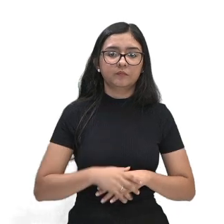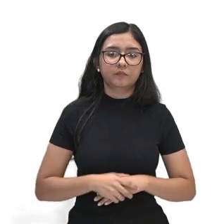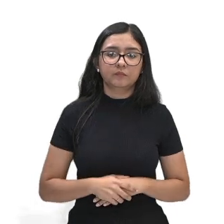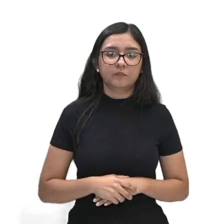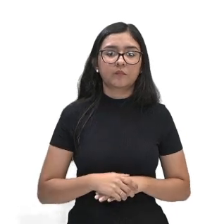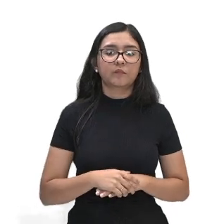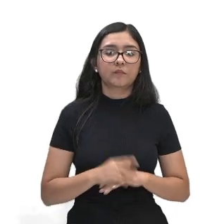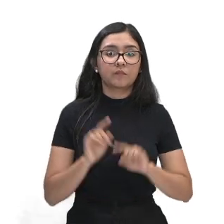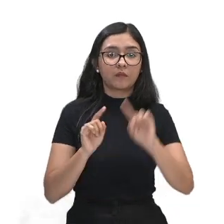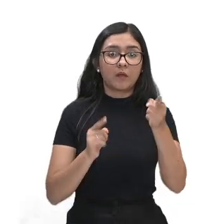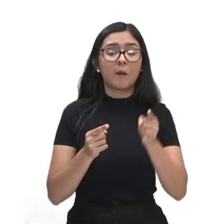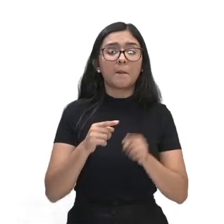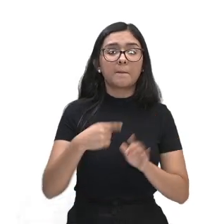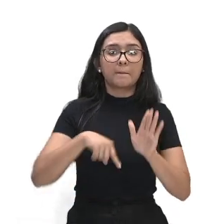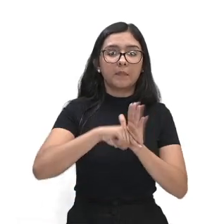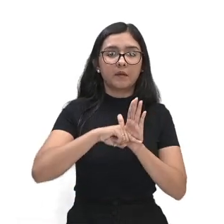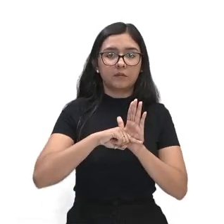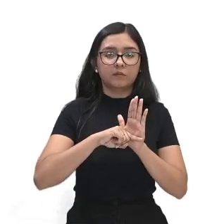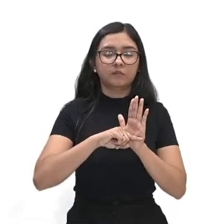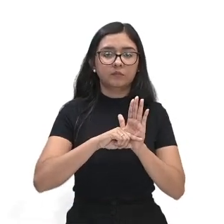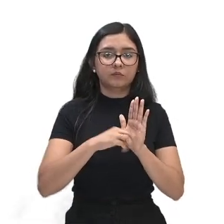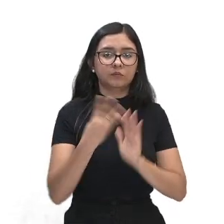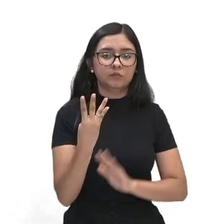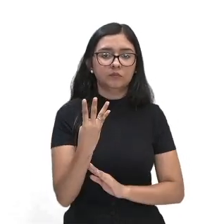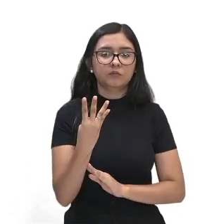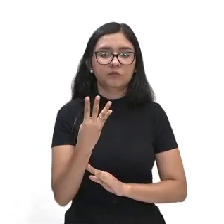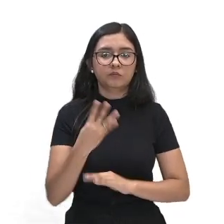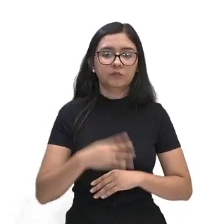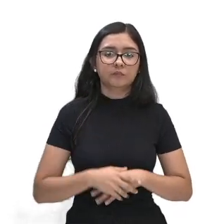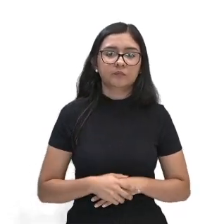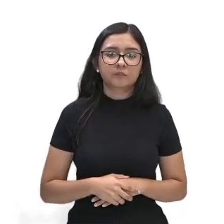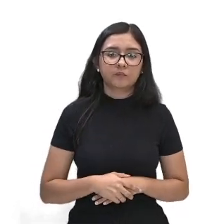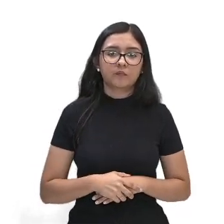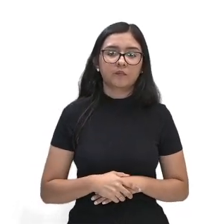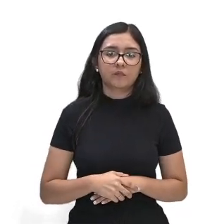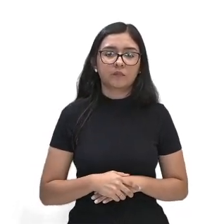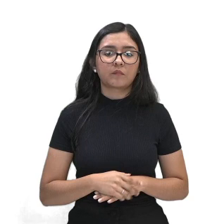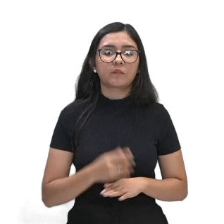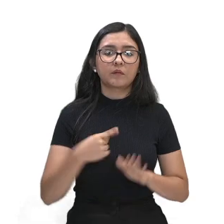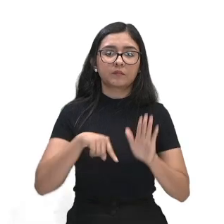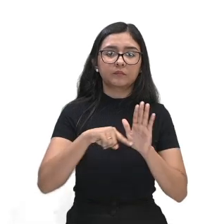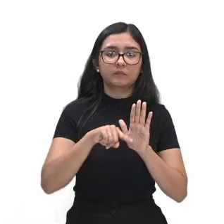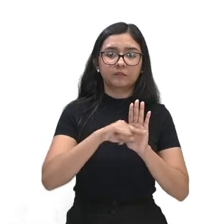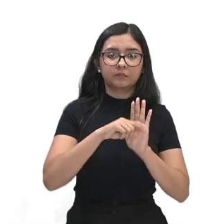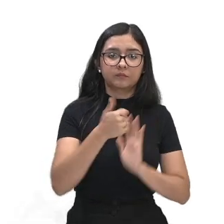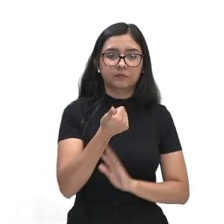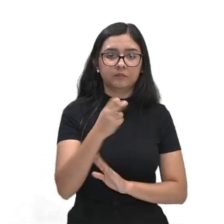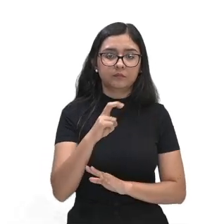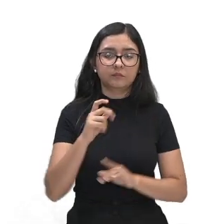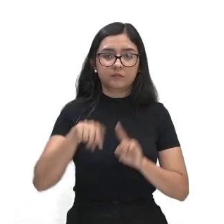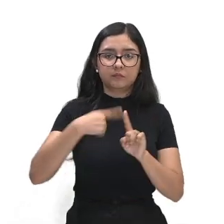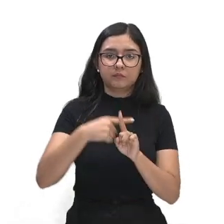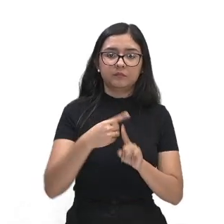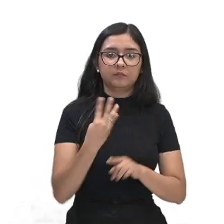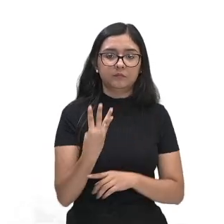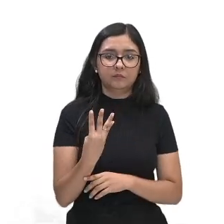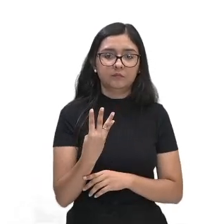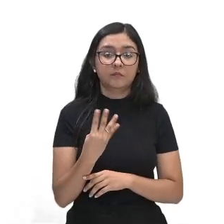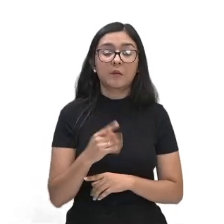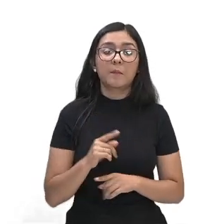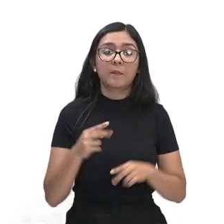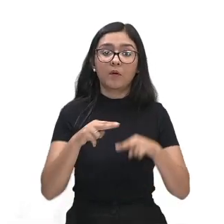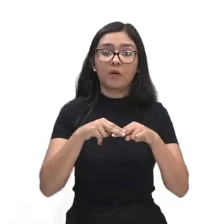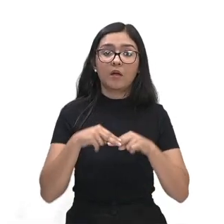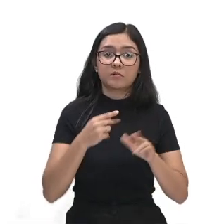menos 4, que é o de baixo. Aí fica menos 15 mais 4, porque menos com menos é